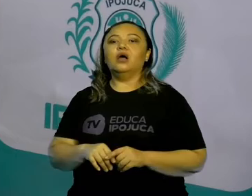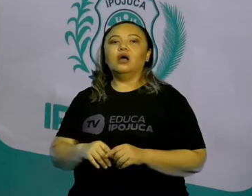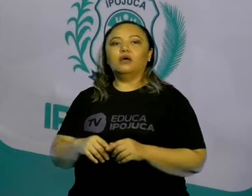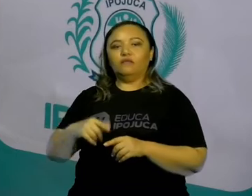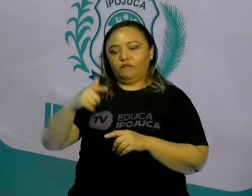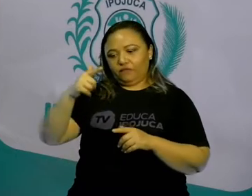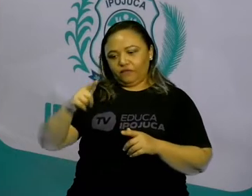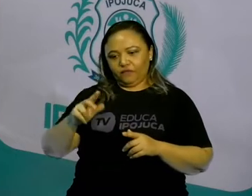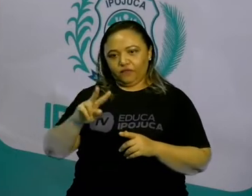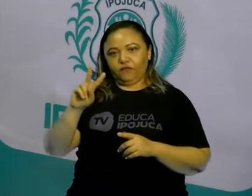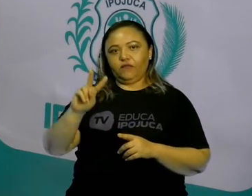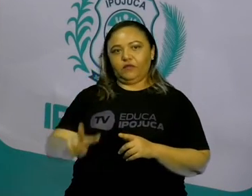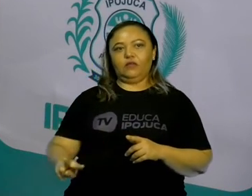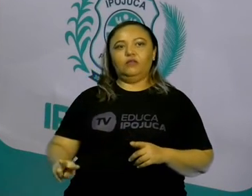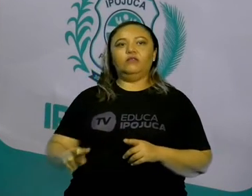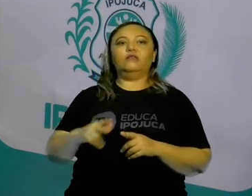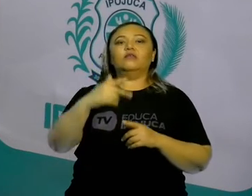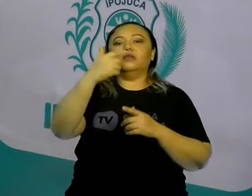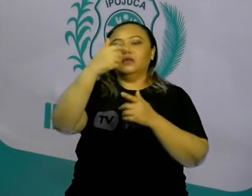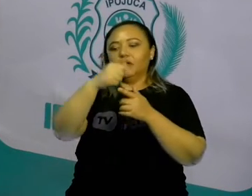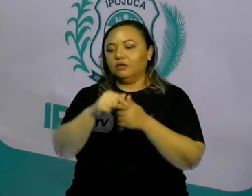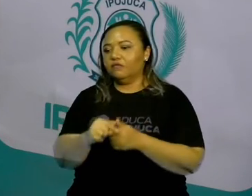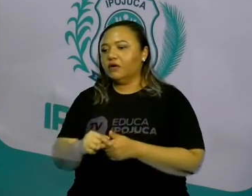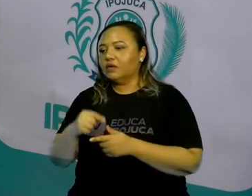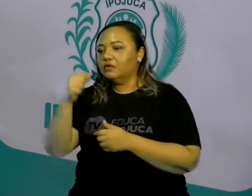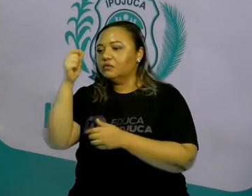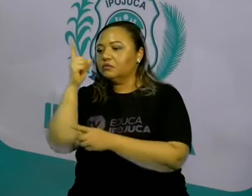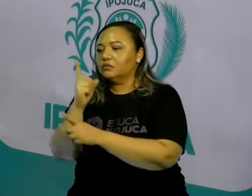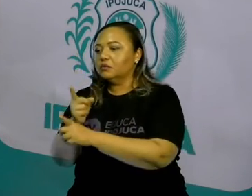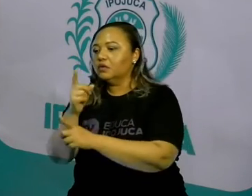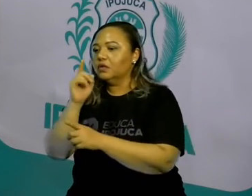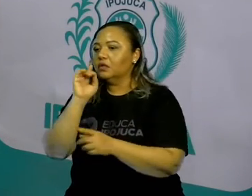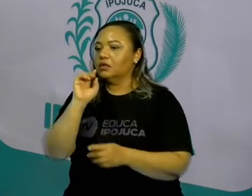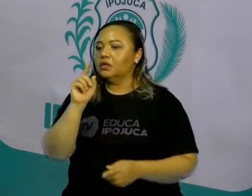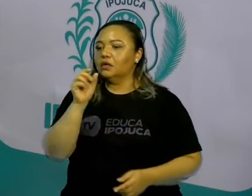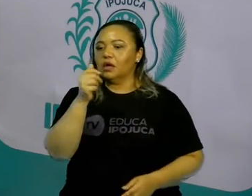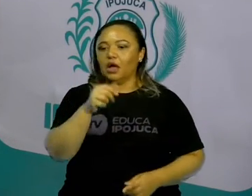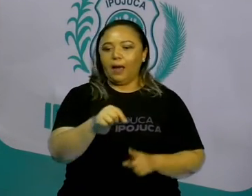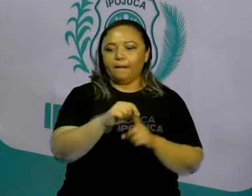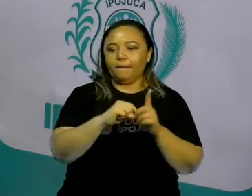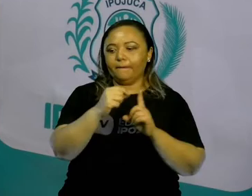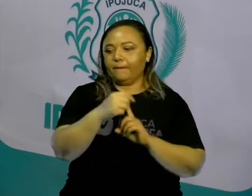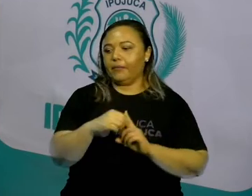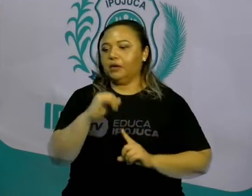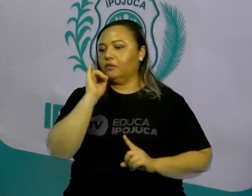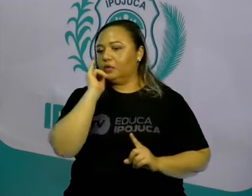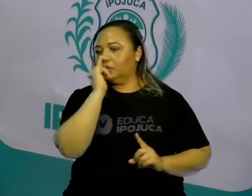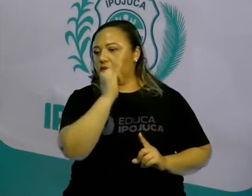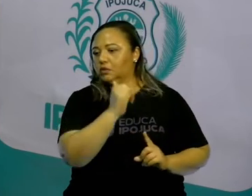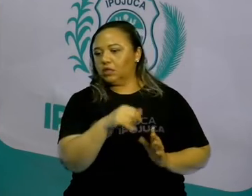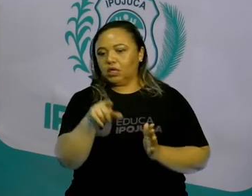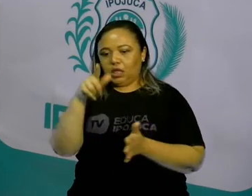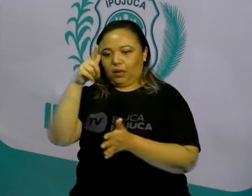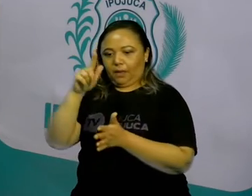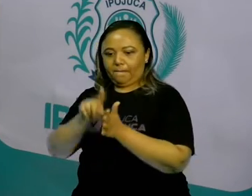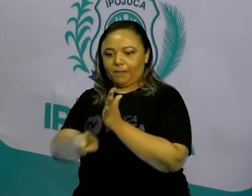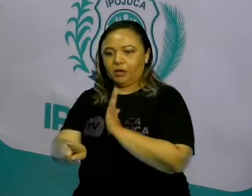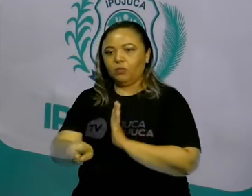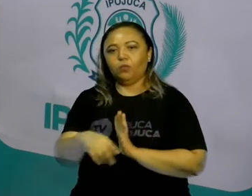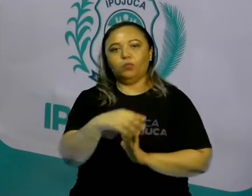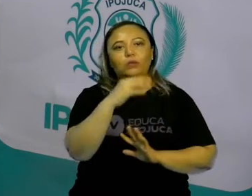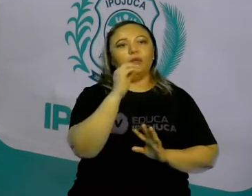quero saber onde é que está a banana ia ter que dizer estimativa disso para chance que a gente tem descobrir onde está aquela